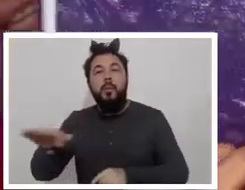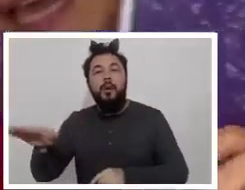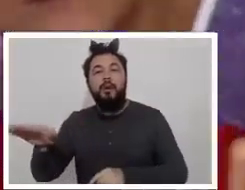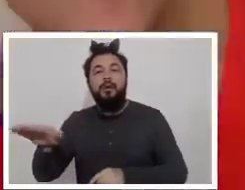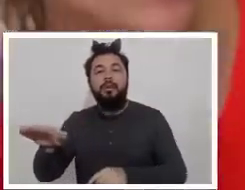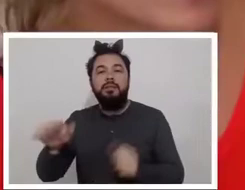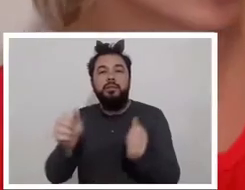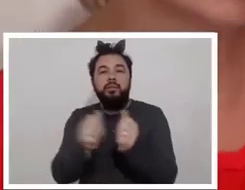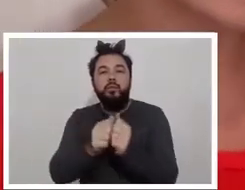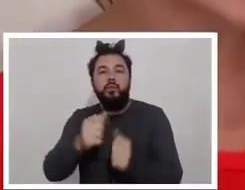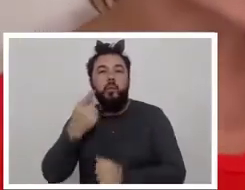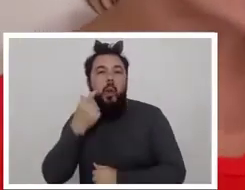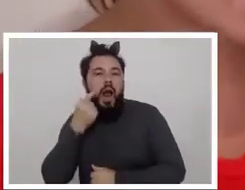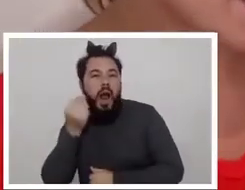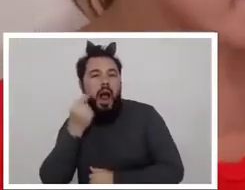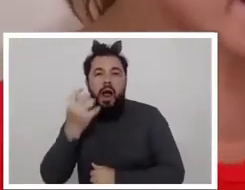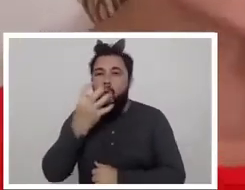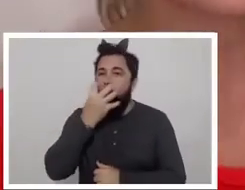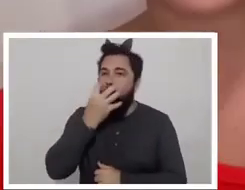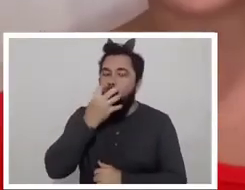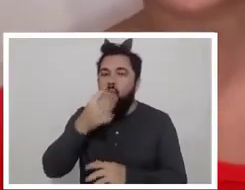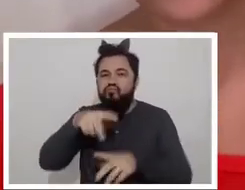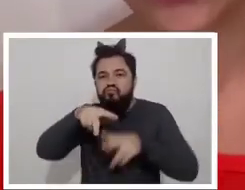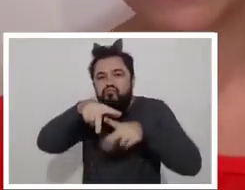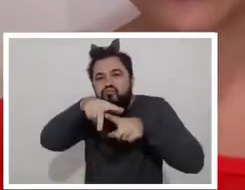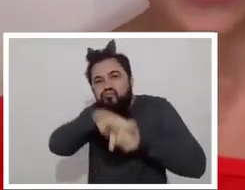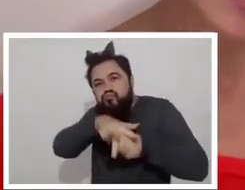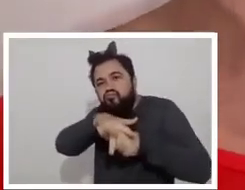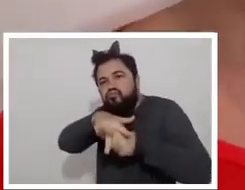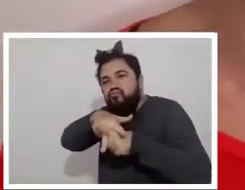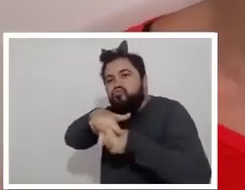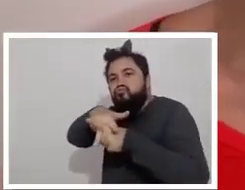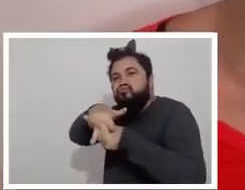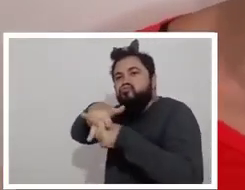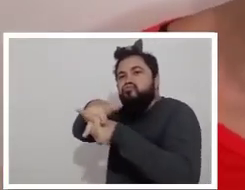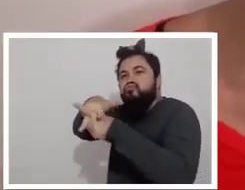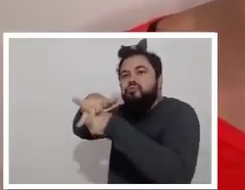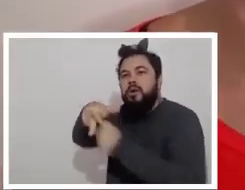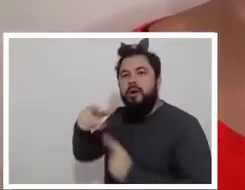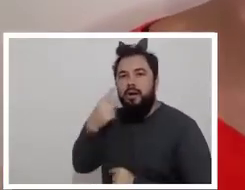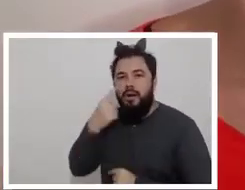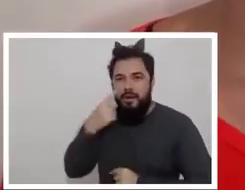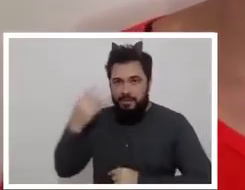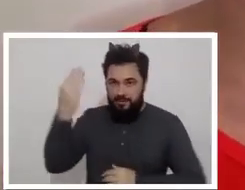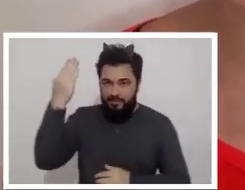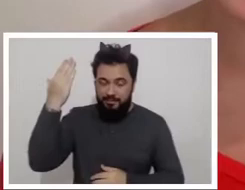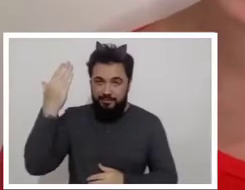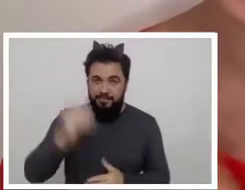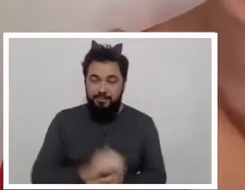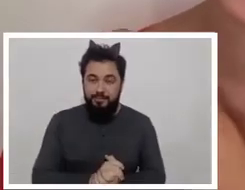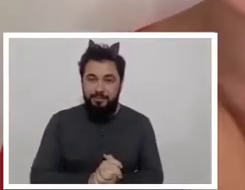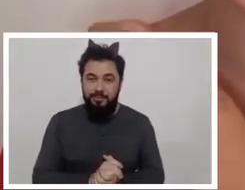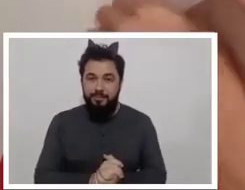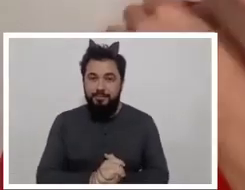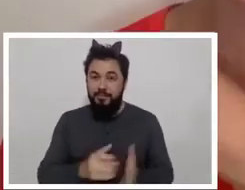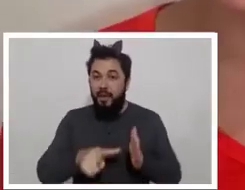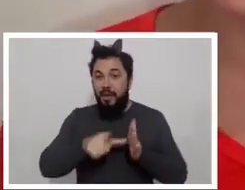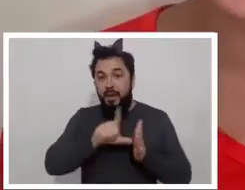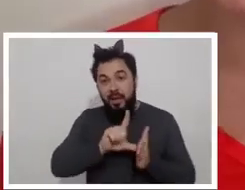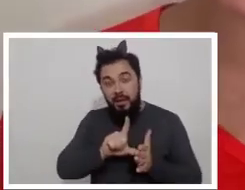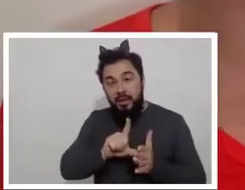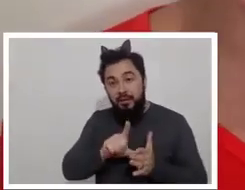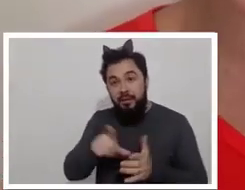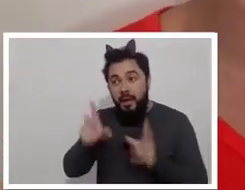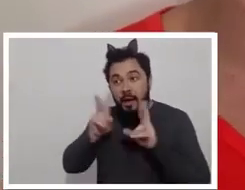segurança das crianças do lobo encontra aparecia a sombra do logo dava medo nas crianças